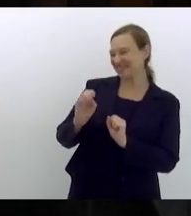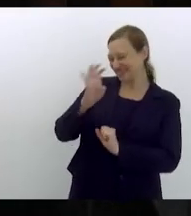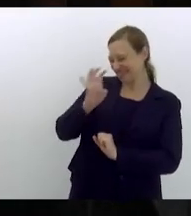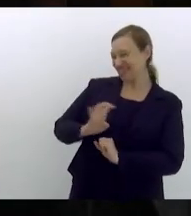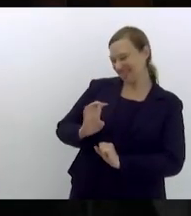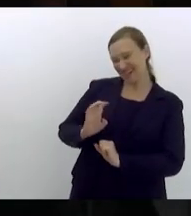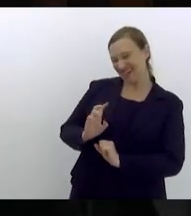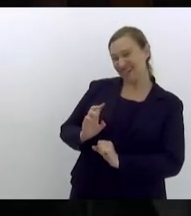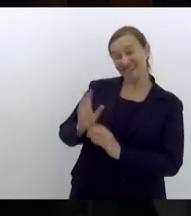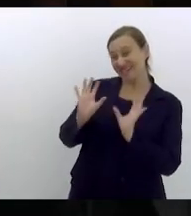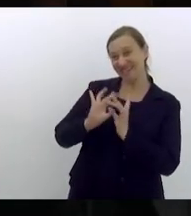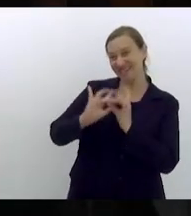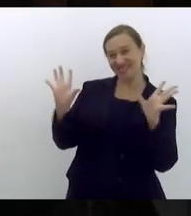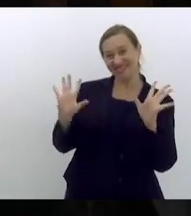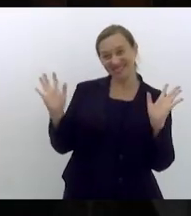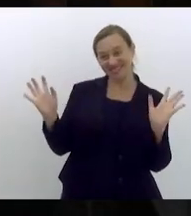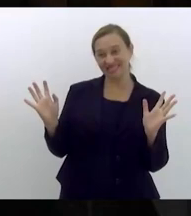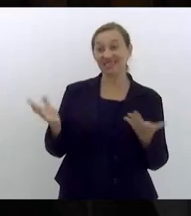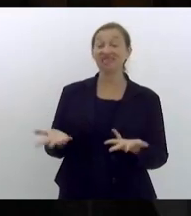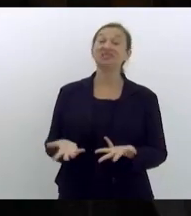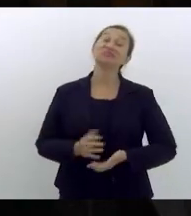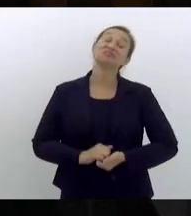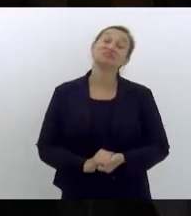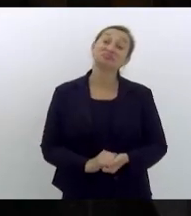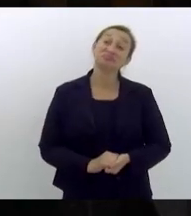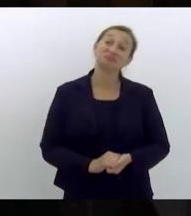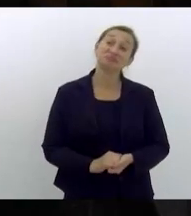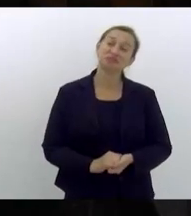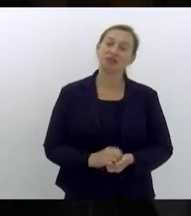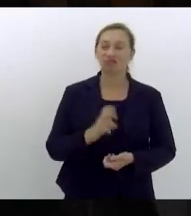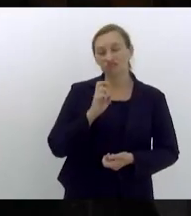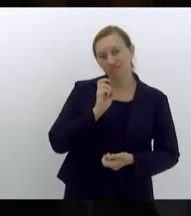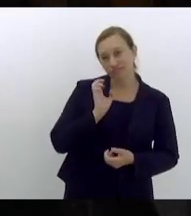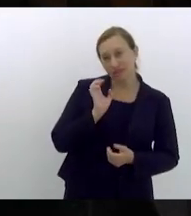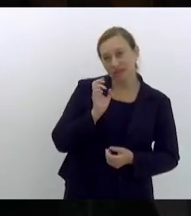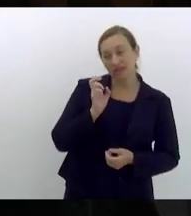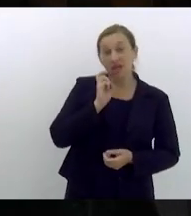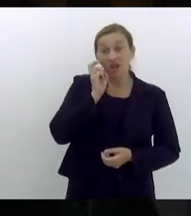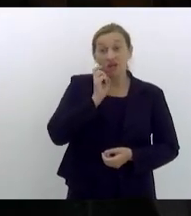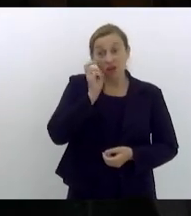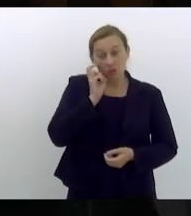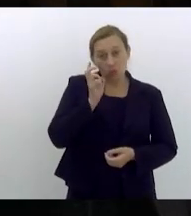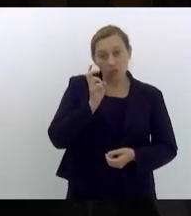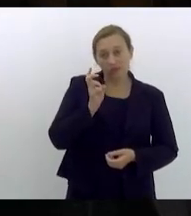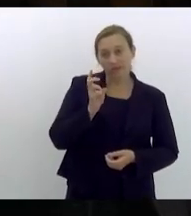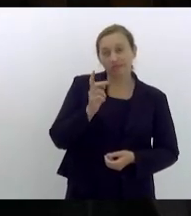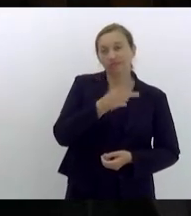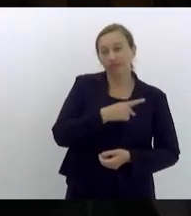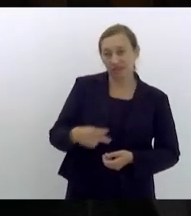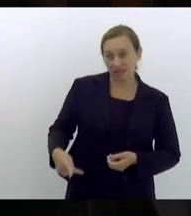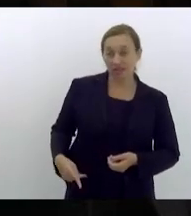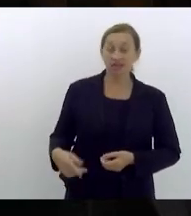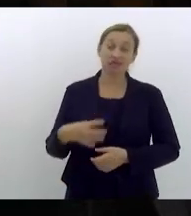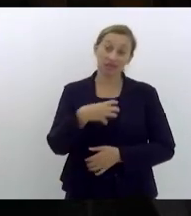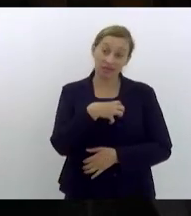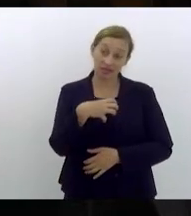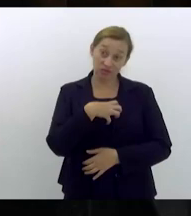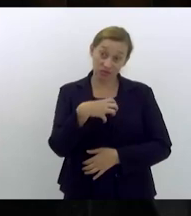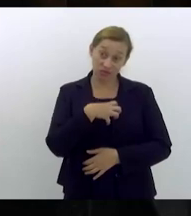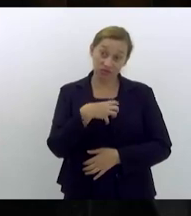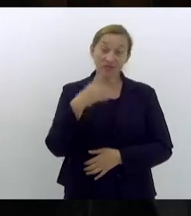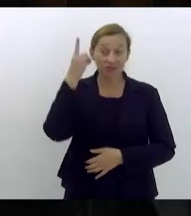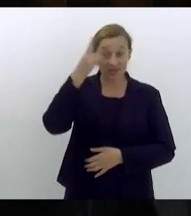mas é isso então chega a ser assim ficar constrangido tamanho vergonha que a gente tá passando Deputado Anderson tem uma